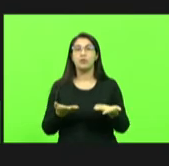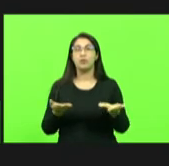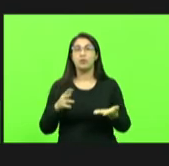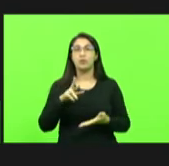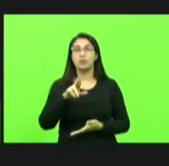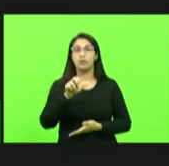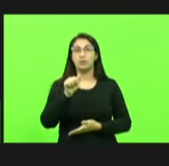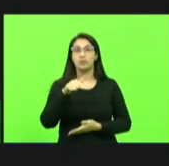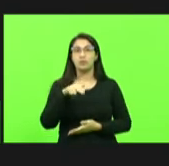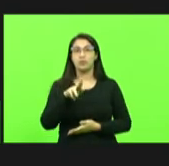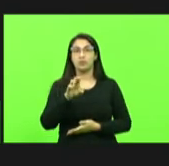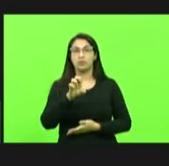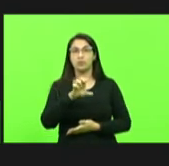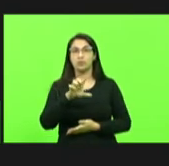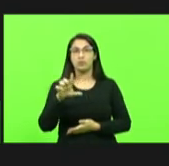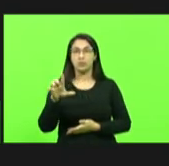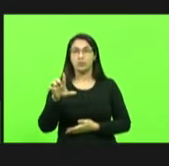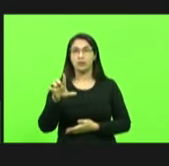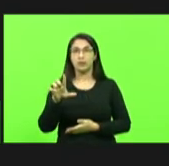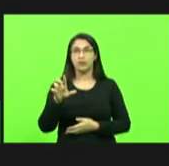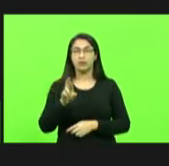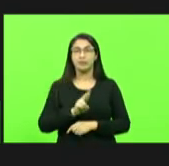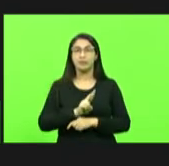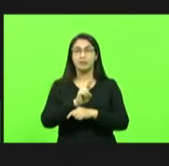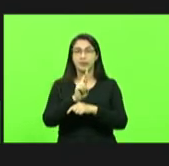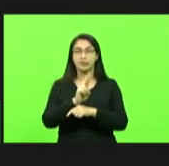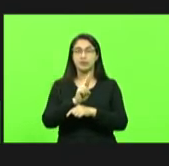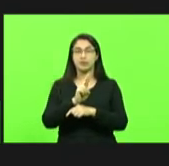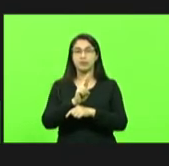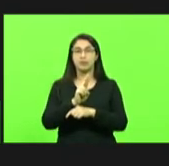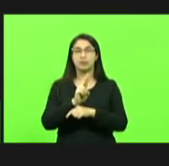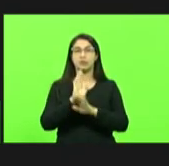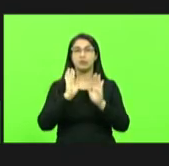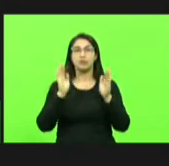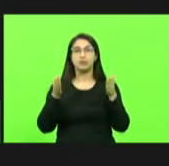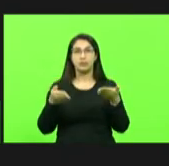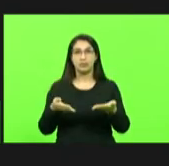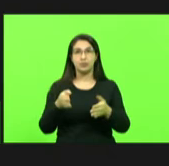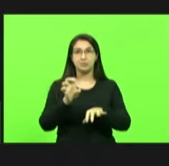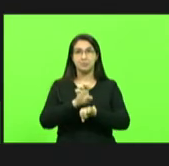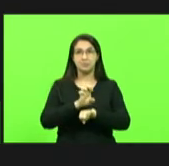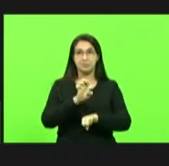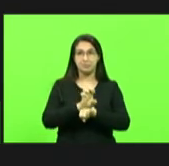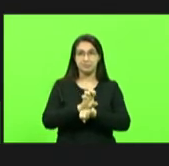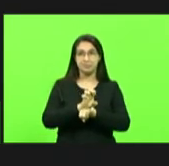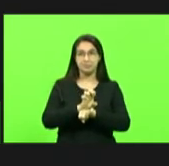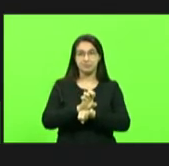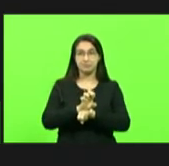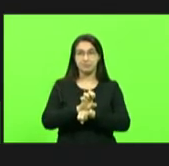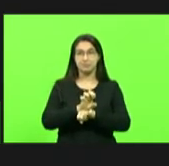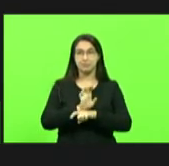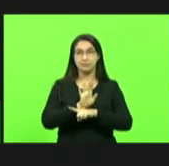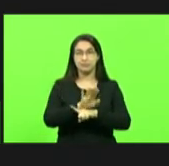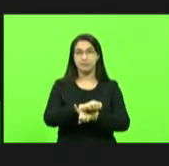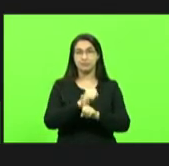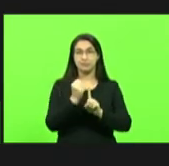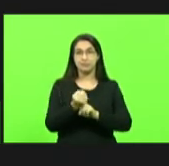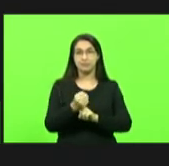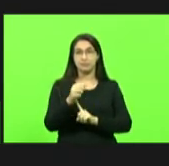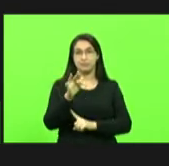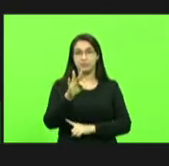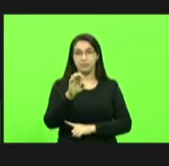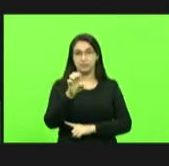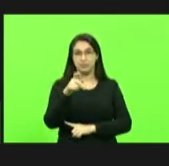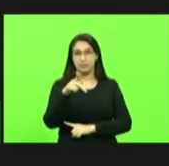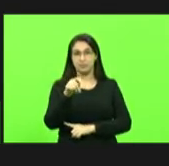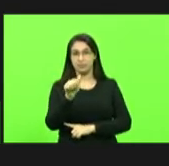do SUAS, representante do Fórum Estadual Permanente de Assistência Social, o FEPAS. Raquel,